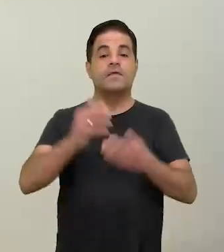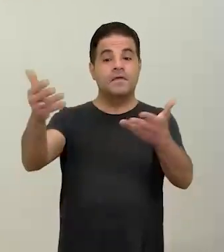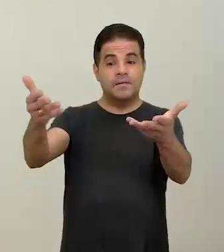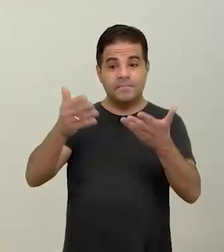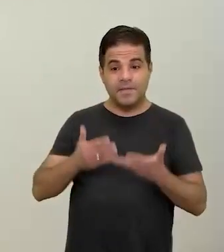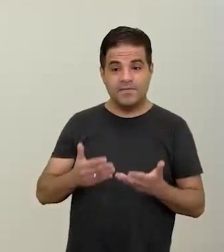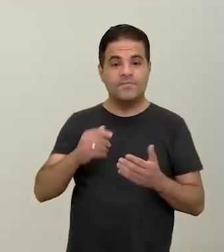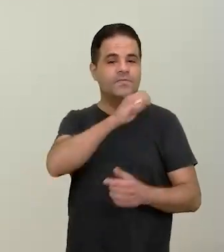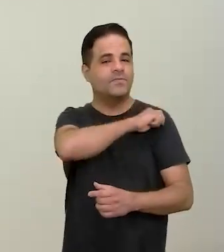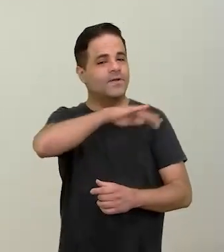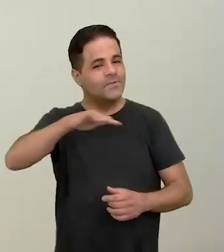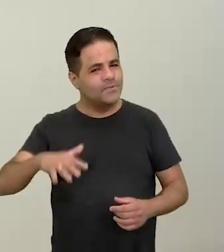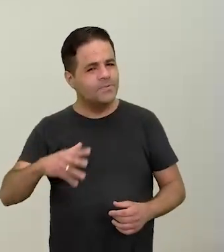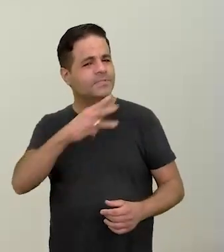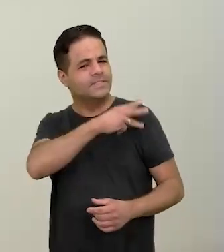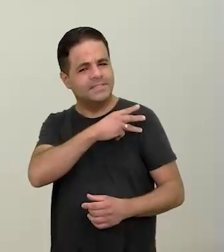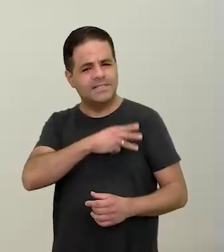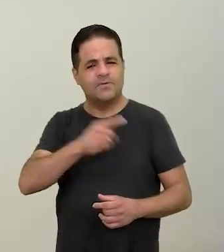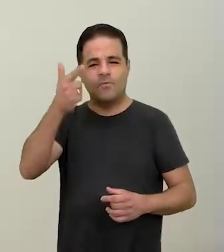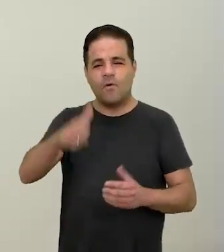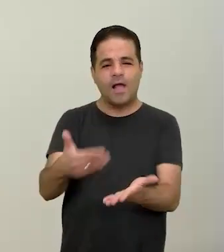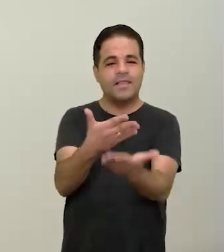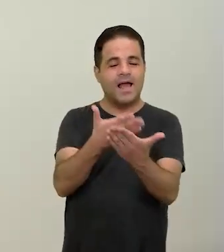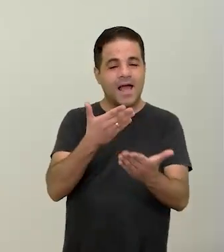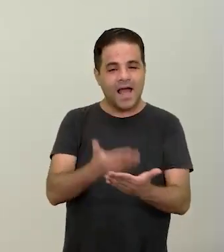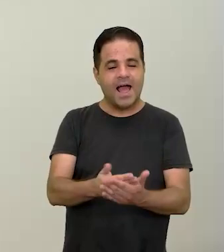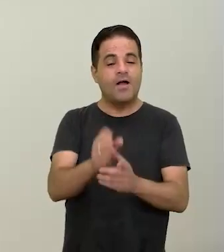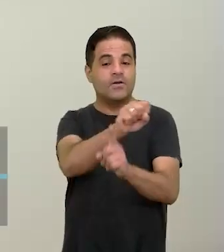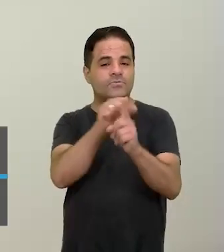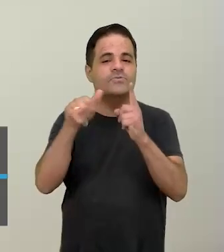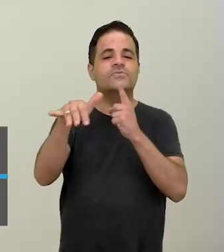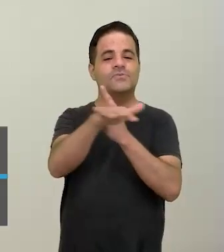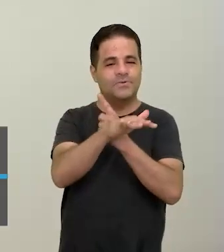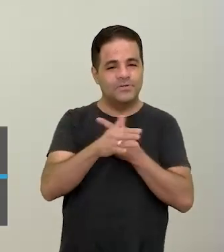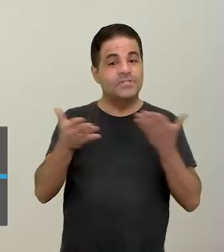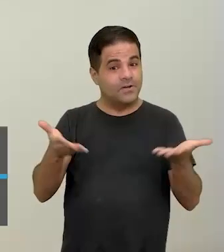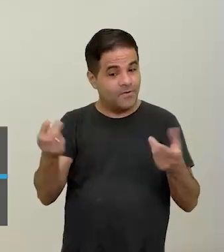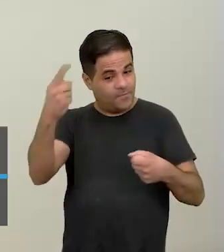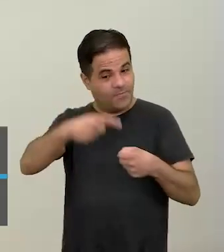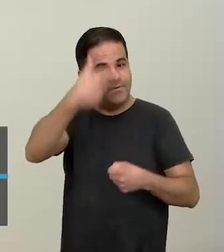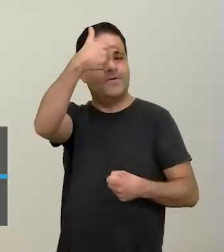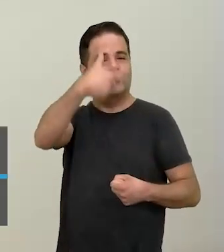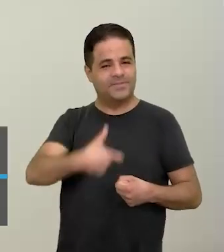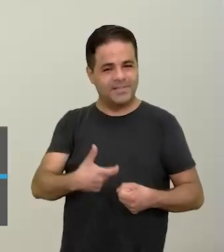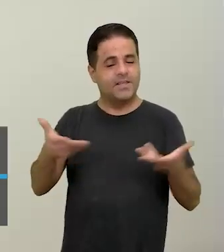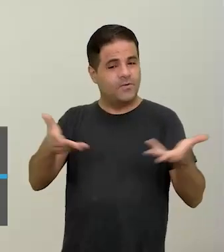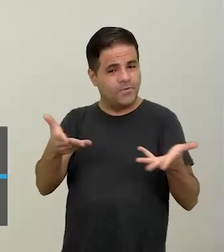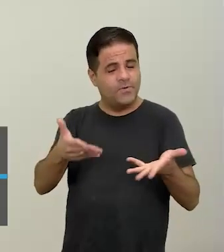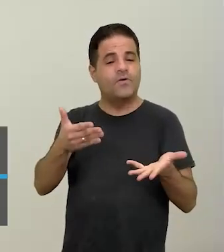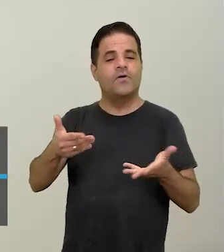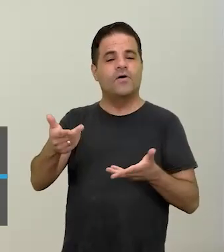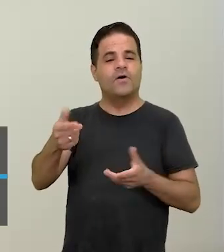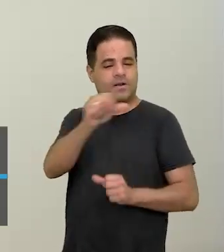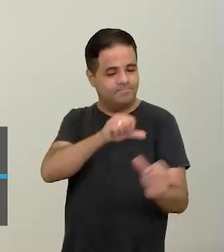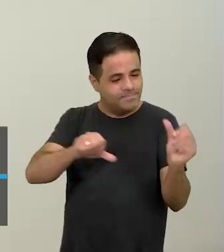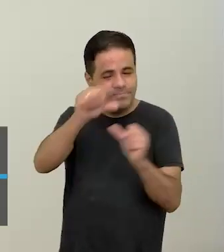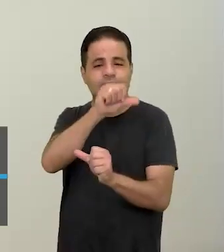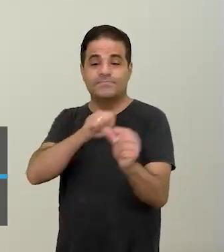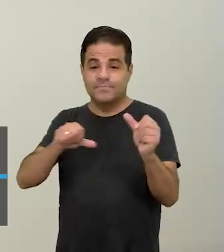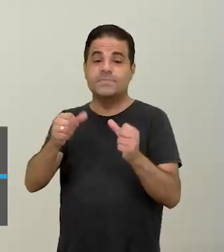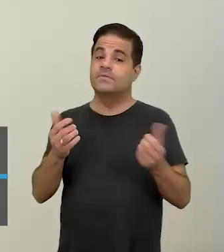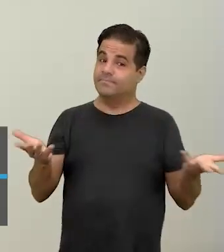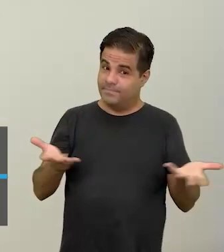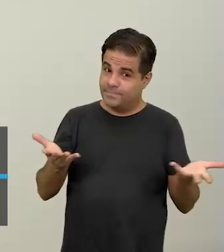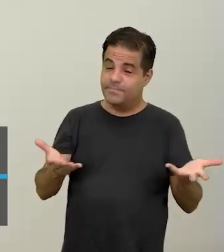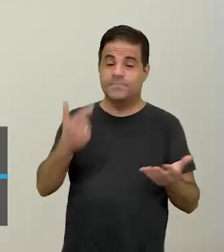estudantes do nosso terceirão maravilhoso para mais uma aula de Sociologia. Voltei, né? Estamos aí nesse revezamento